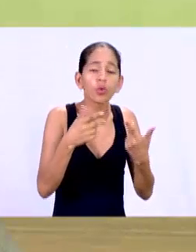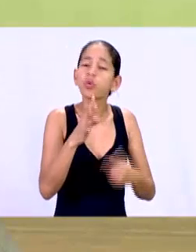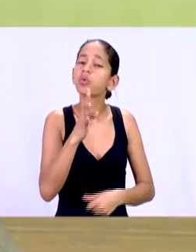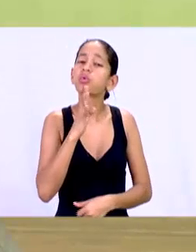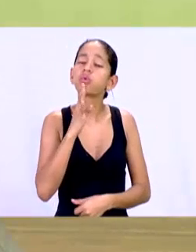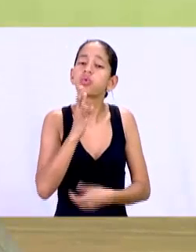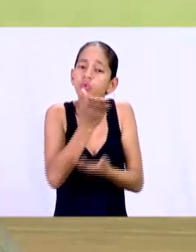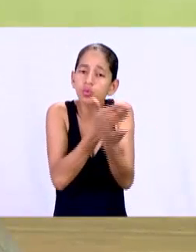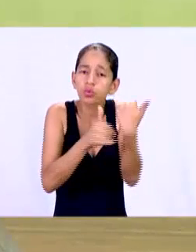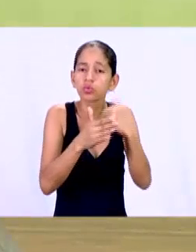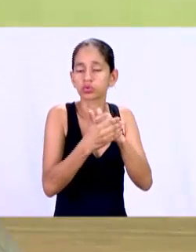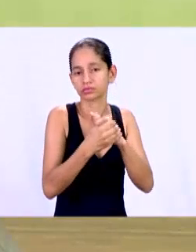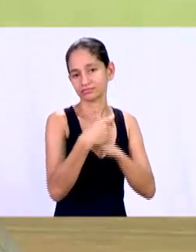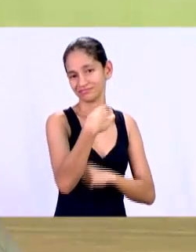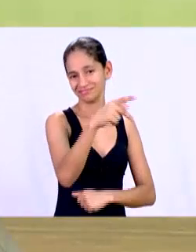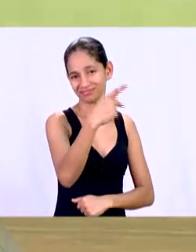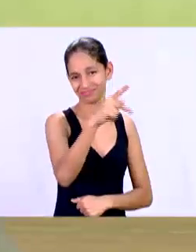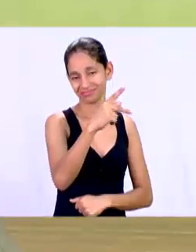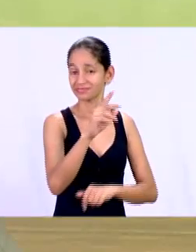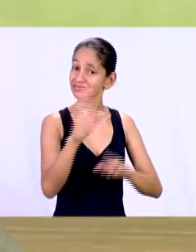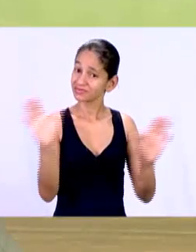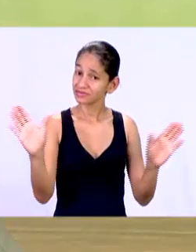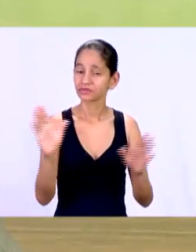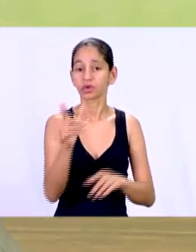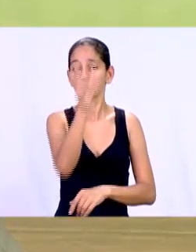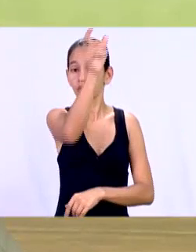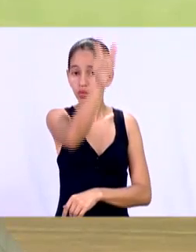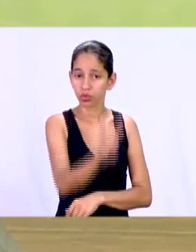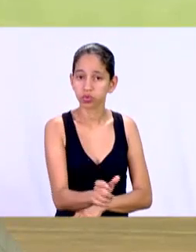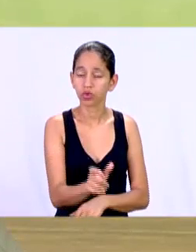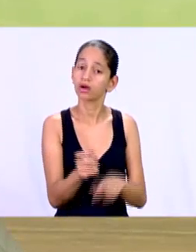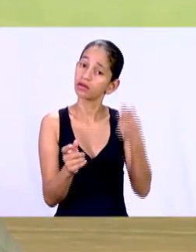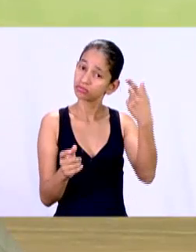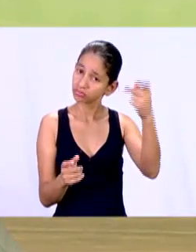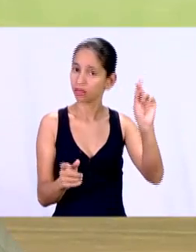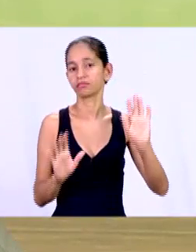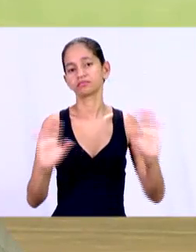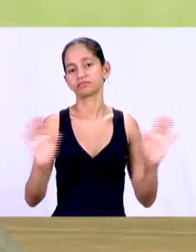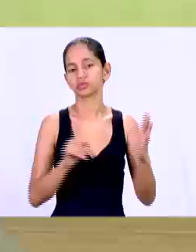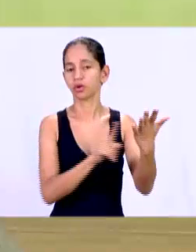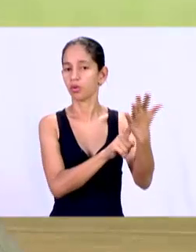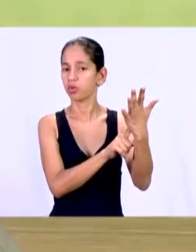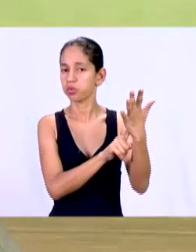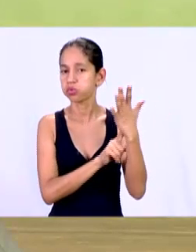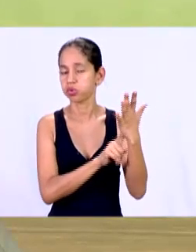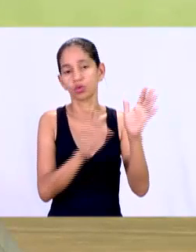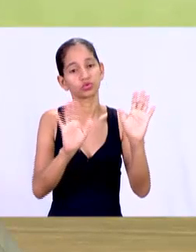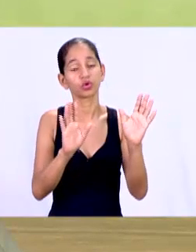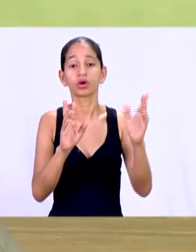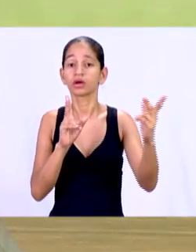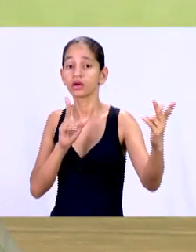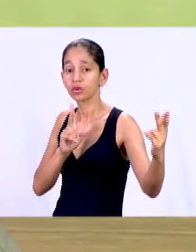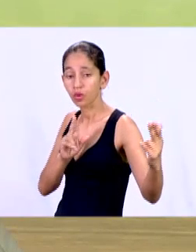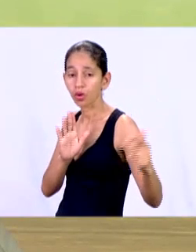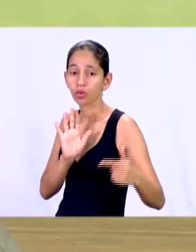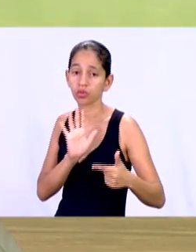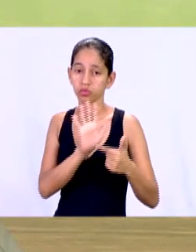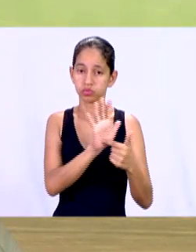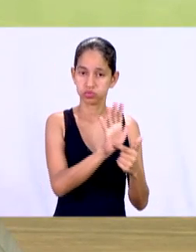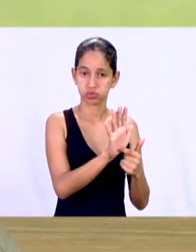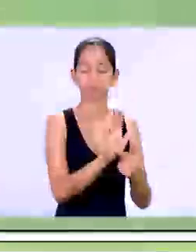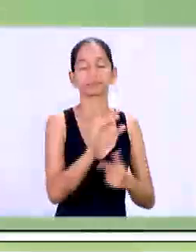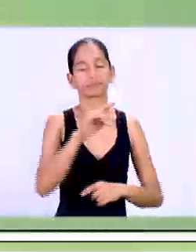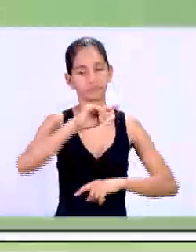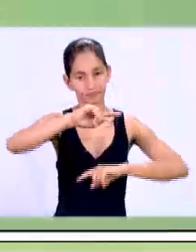traz consigo mesmo. Esse outro é a autoridade que ele me representa, é a autoridade que eu represento para ele. Num segundo